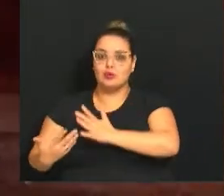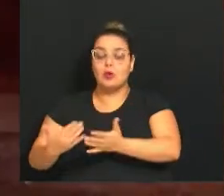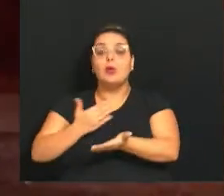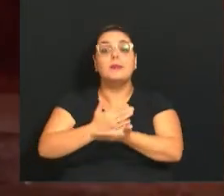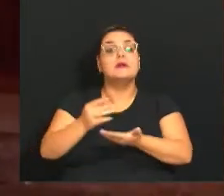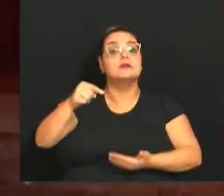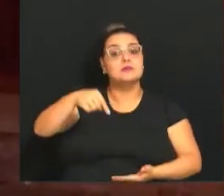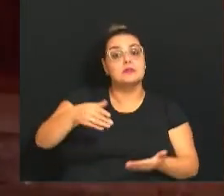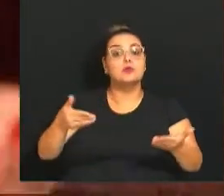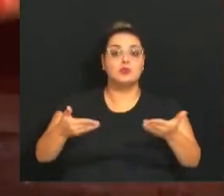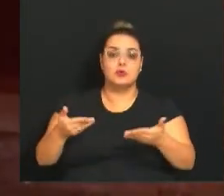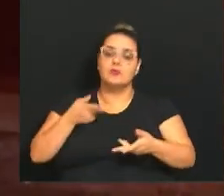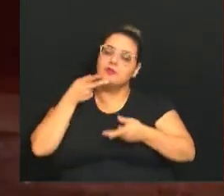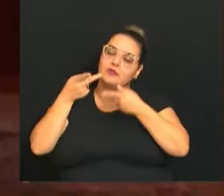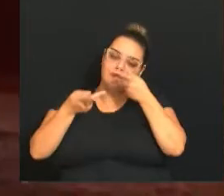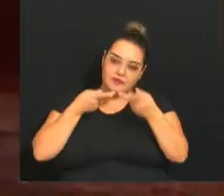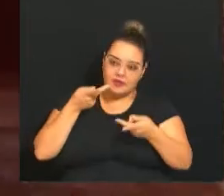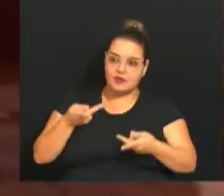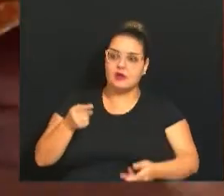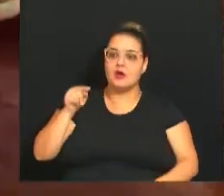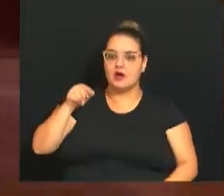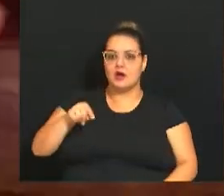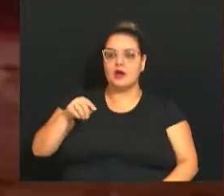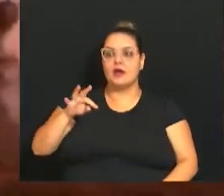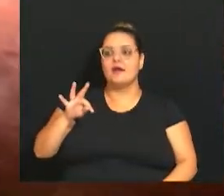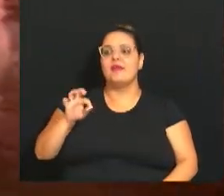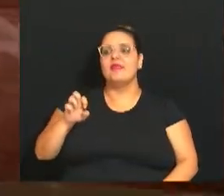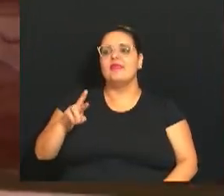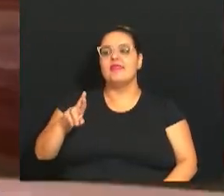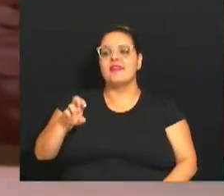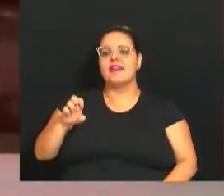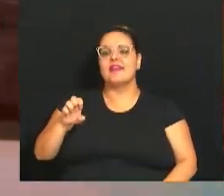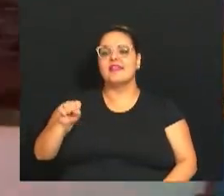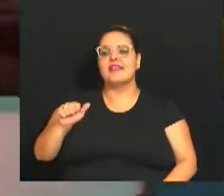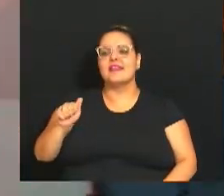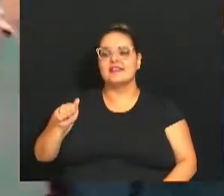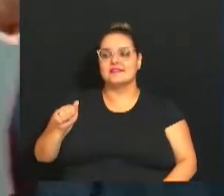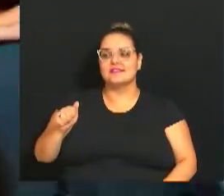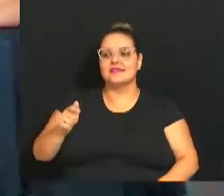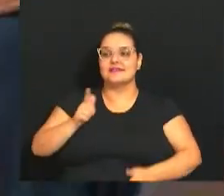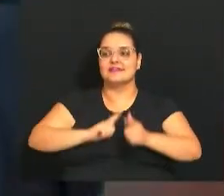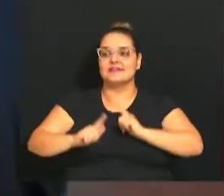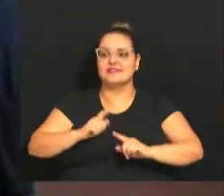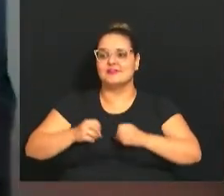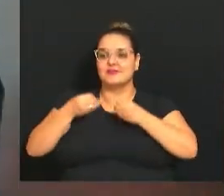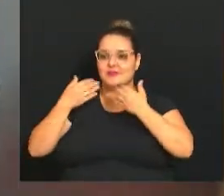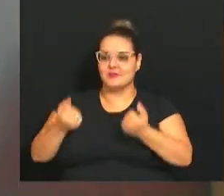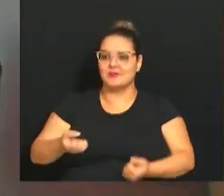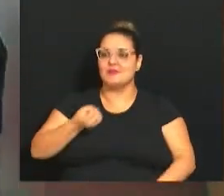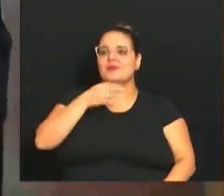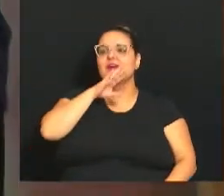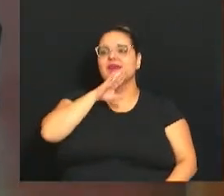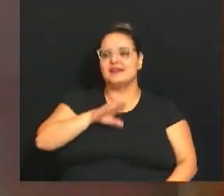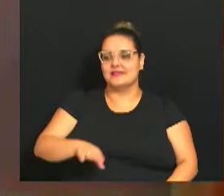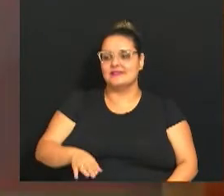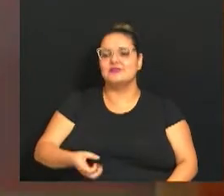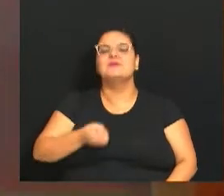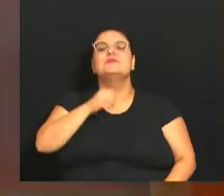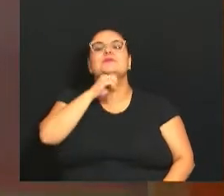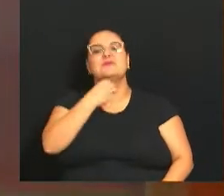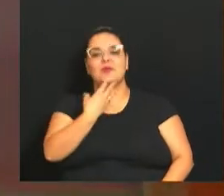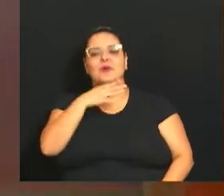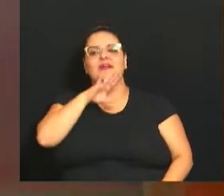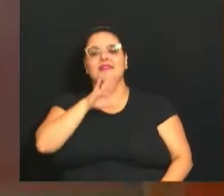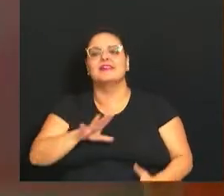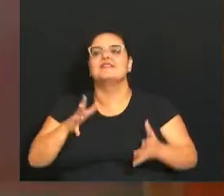falar muito a respeito disso. Eu estou aqui com a Tereza, que é gestora aqui. Tudo bom? Boa tarde. Boa tarde a